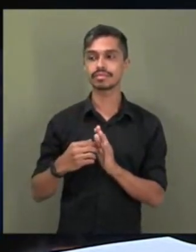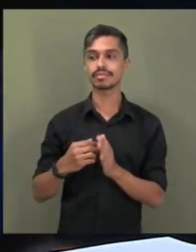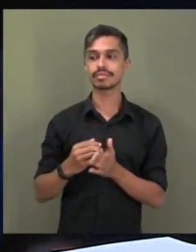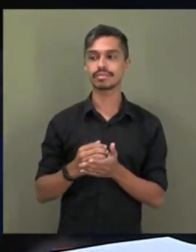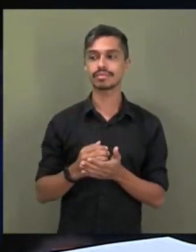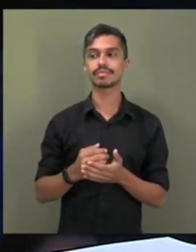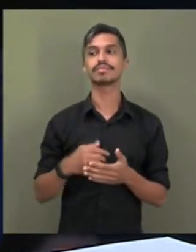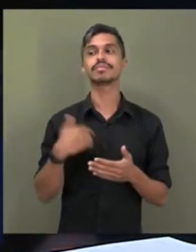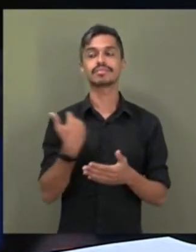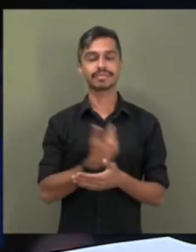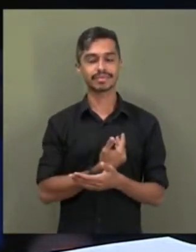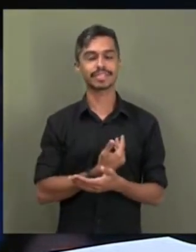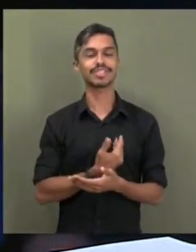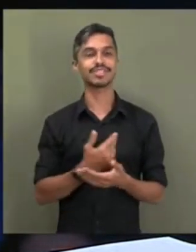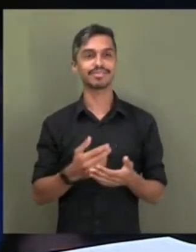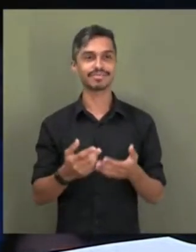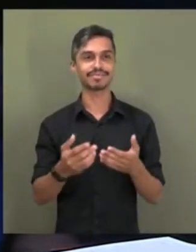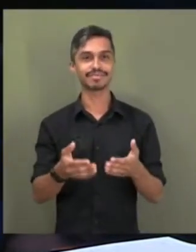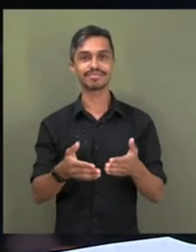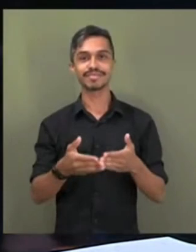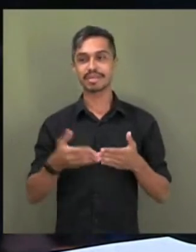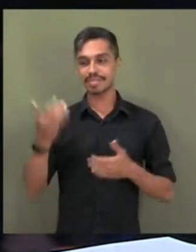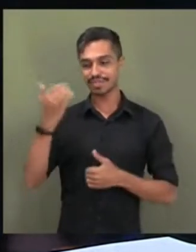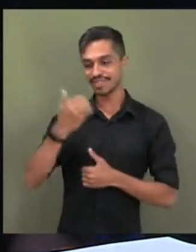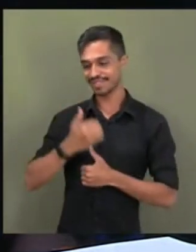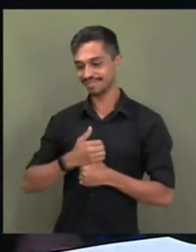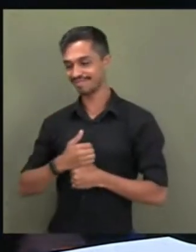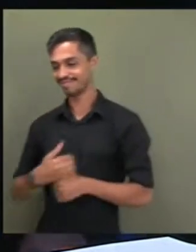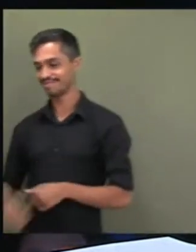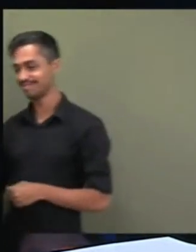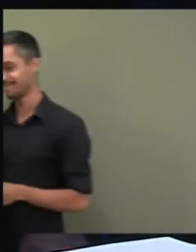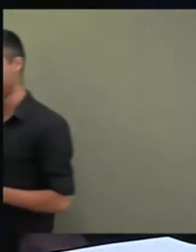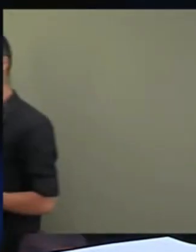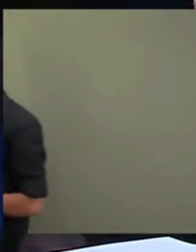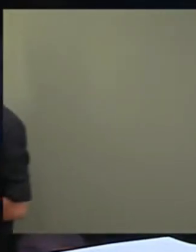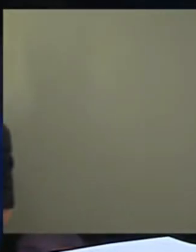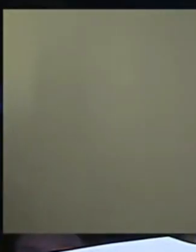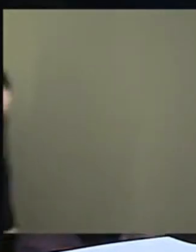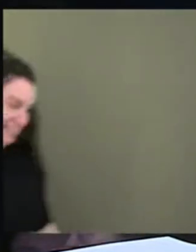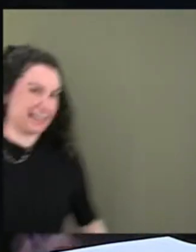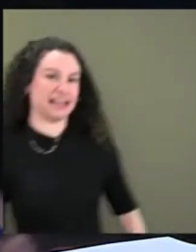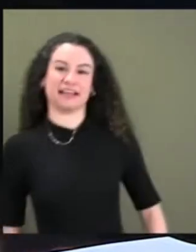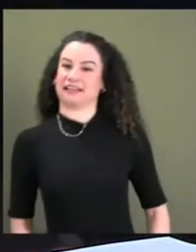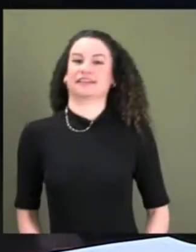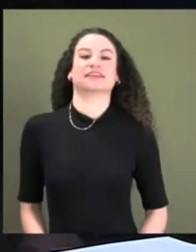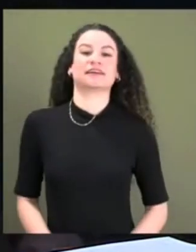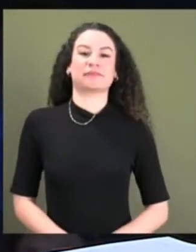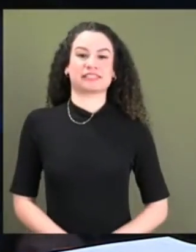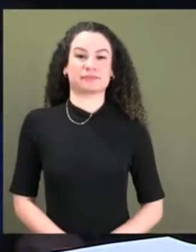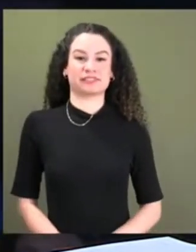que dê conta de emendar 27 legislações estaduais de ICMS,